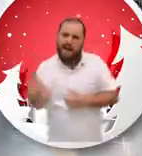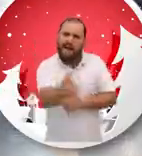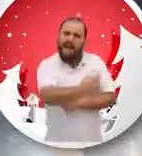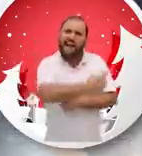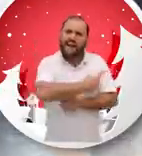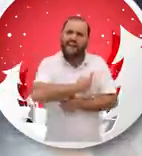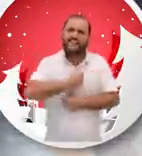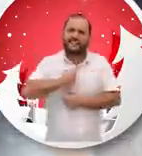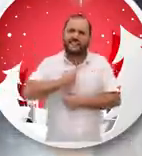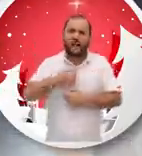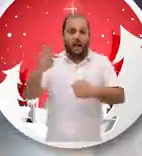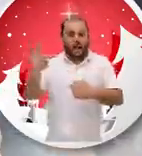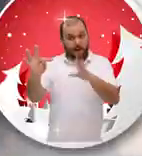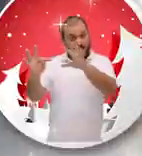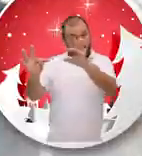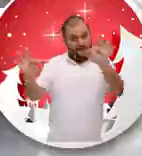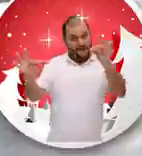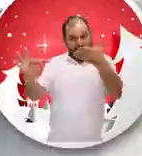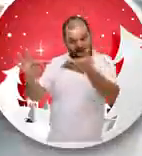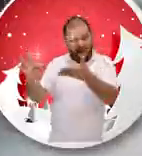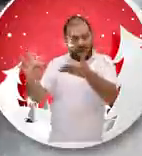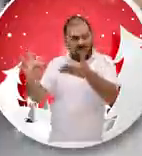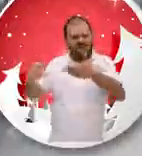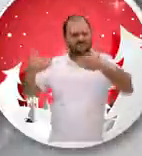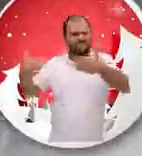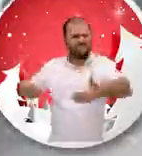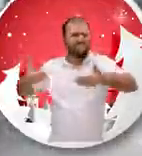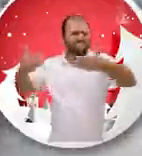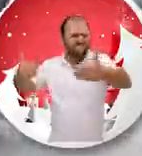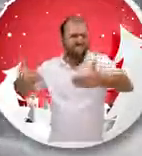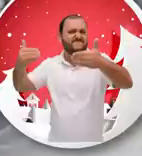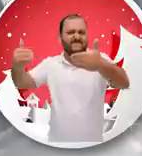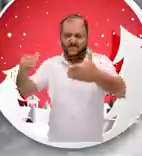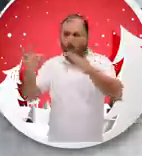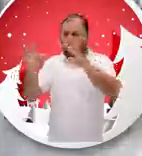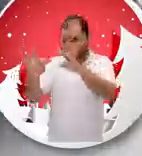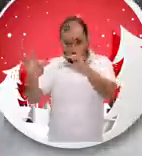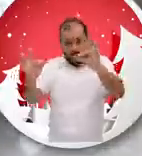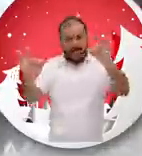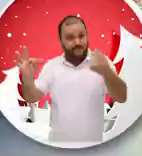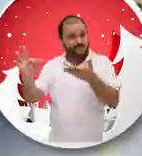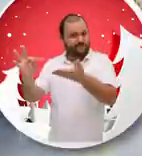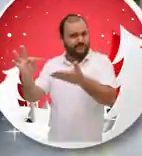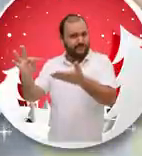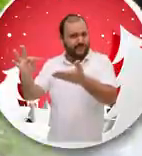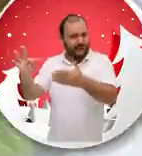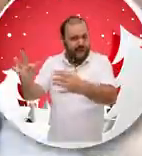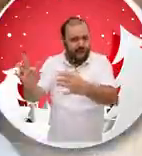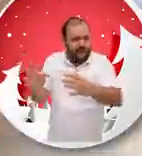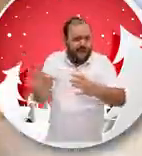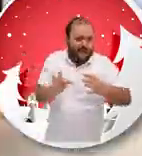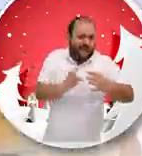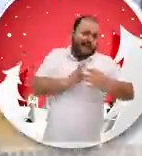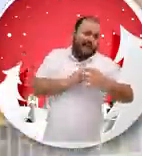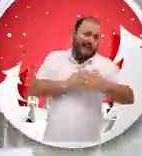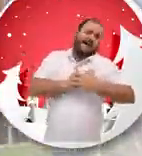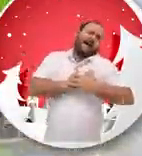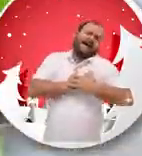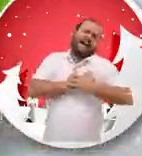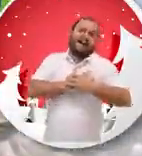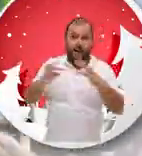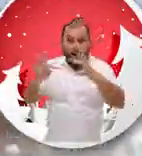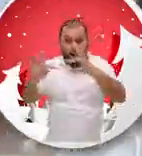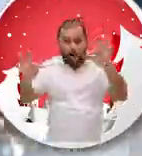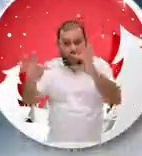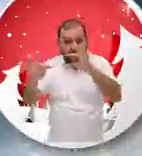somos nós. UFT está à nossa frente. UFT